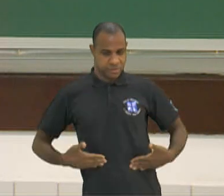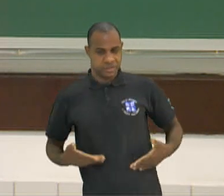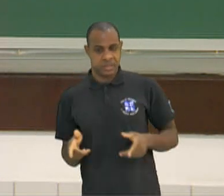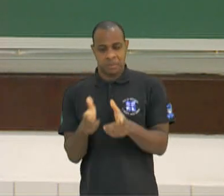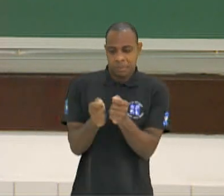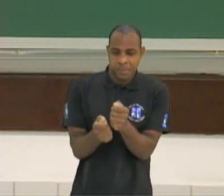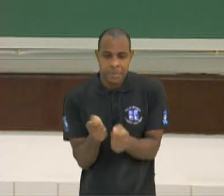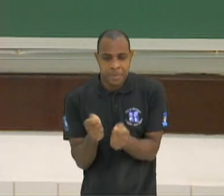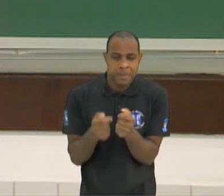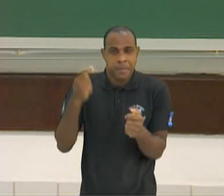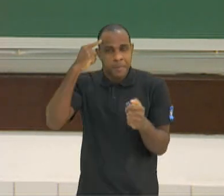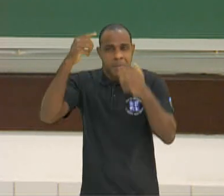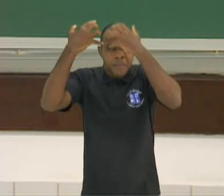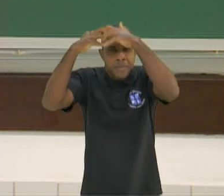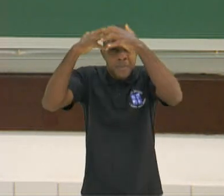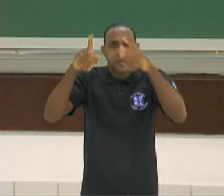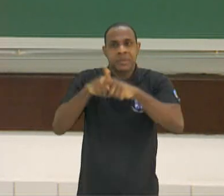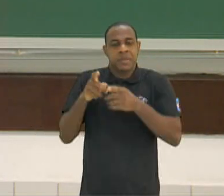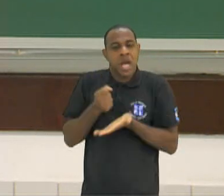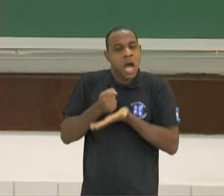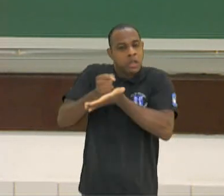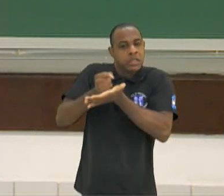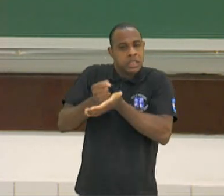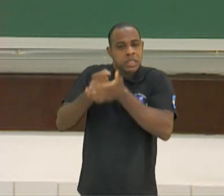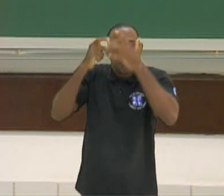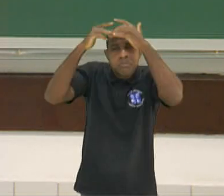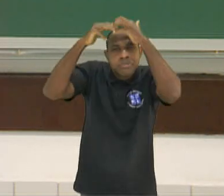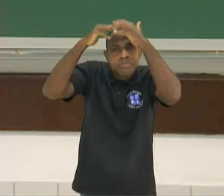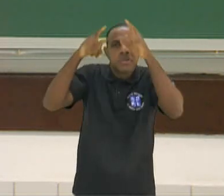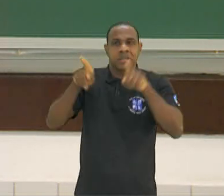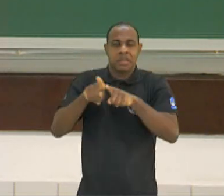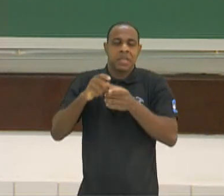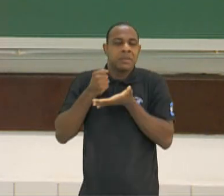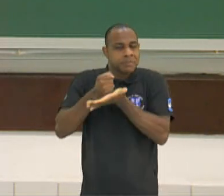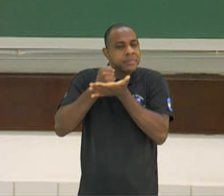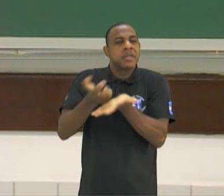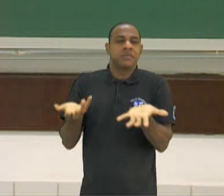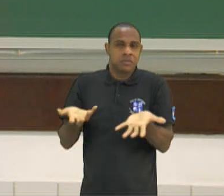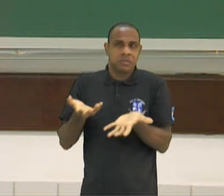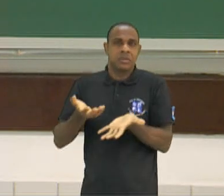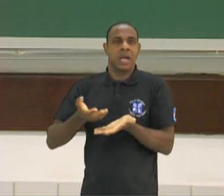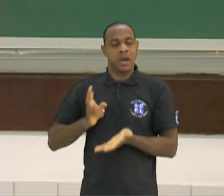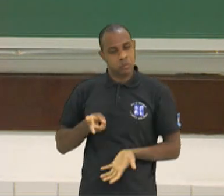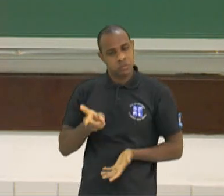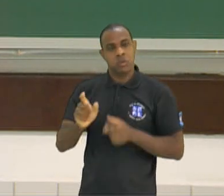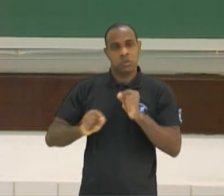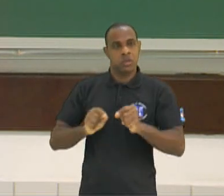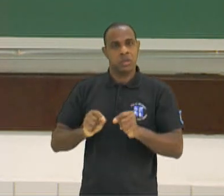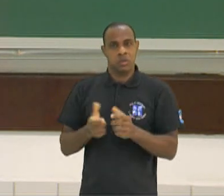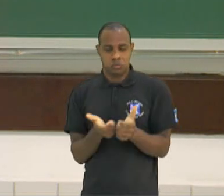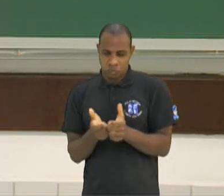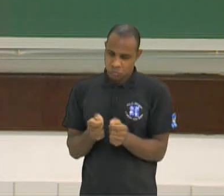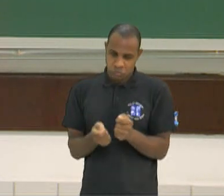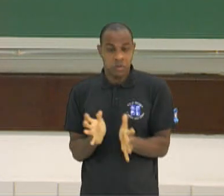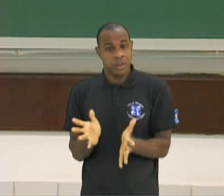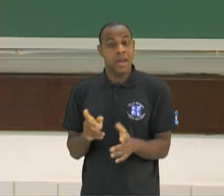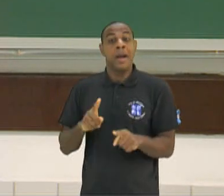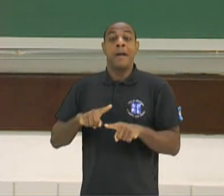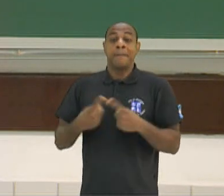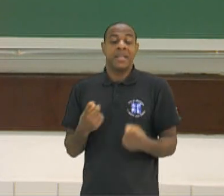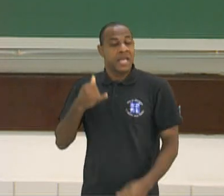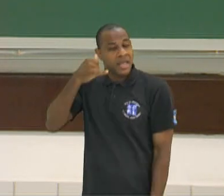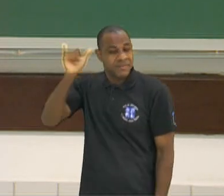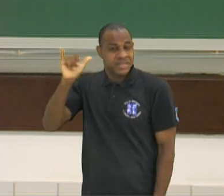a interação mental. Auxilia e ajuda vocês a continuar os jogos de vocês, mas